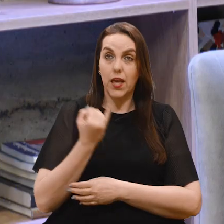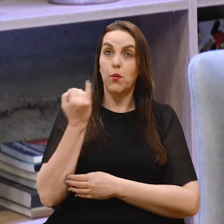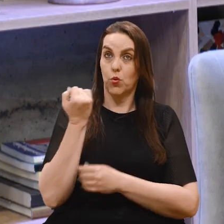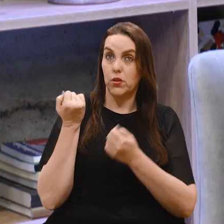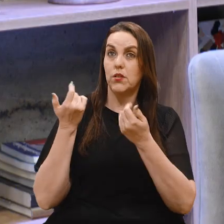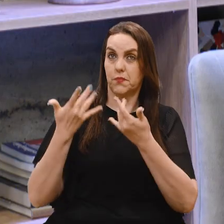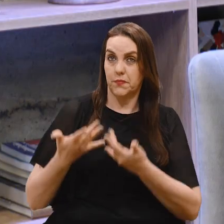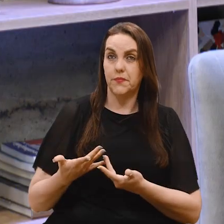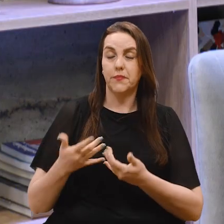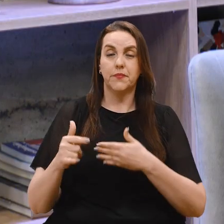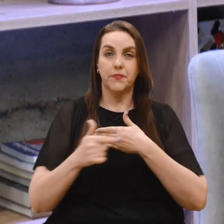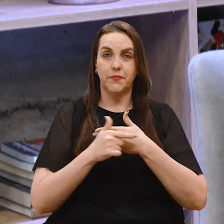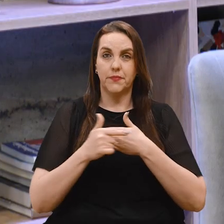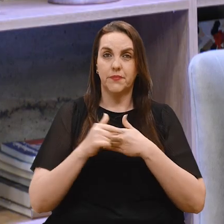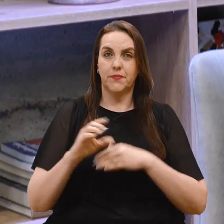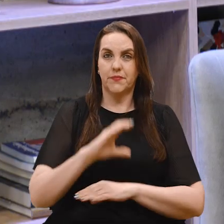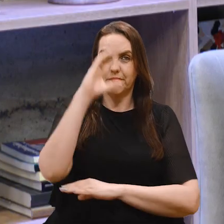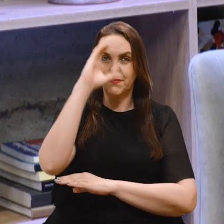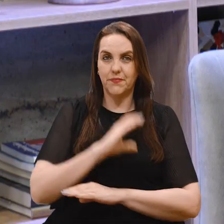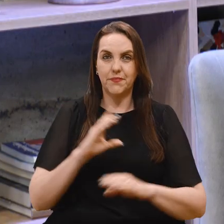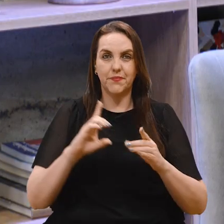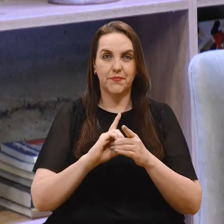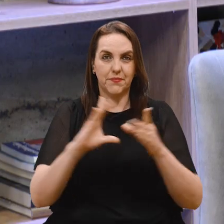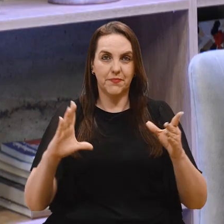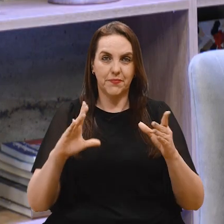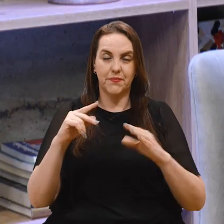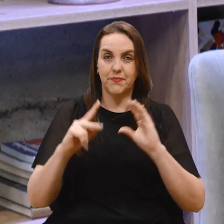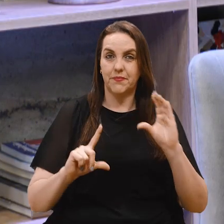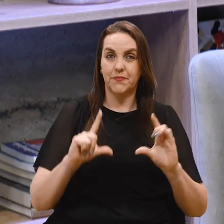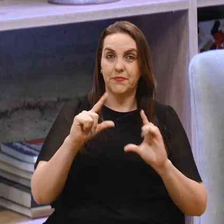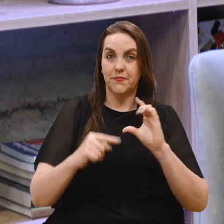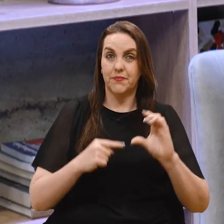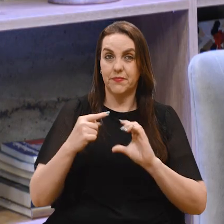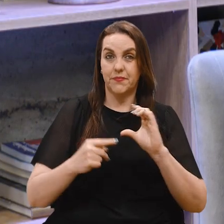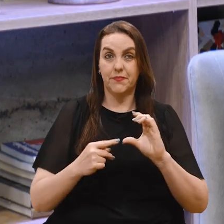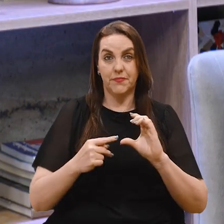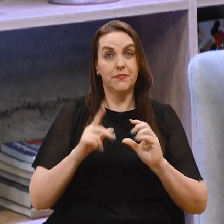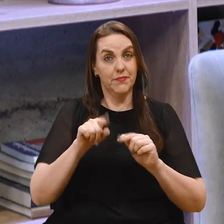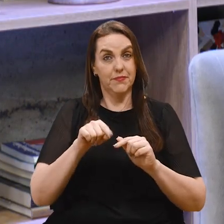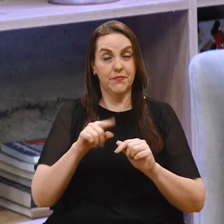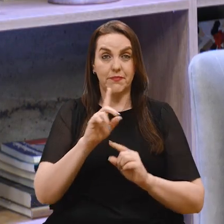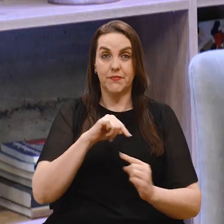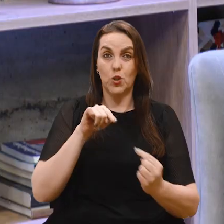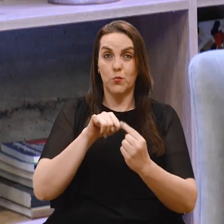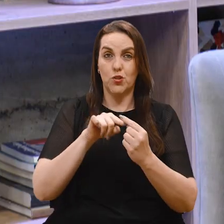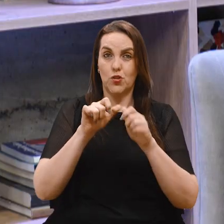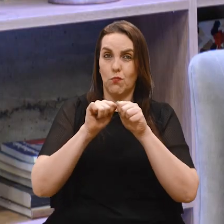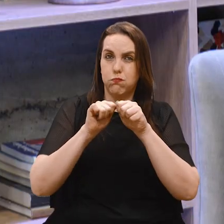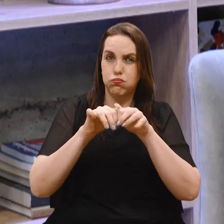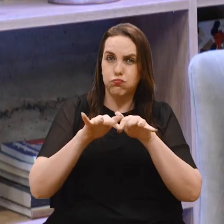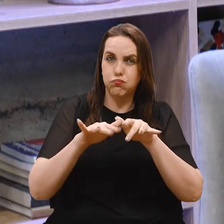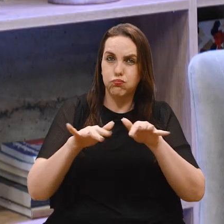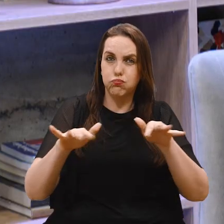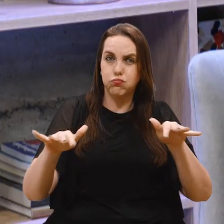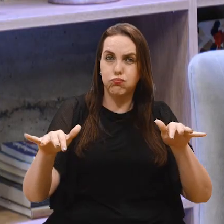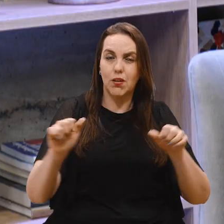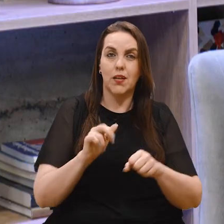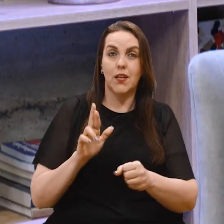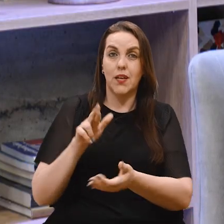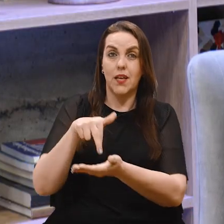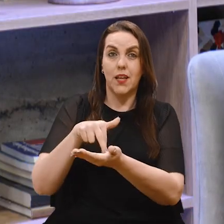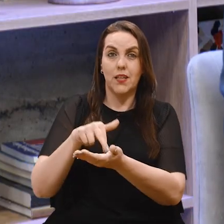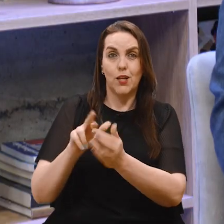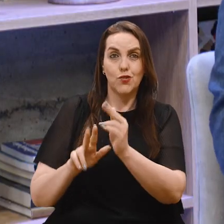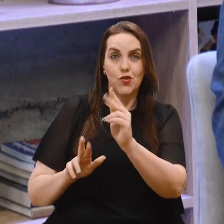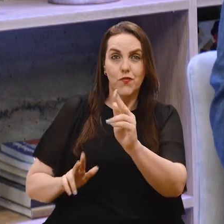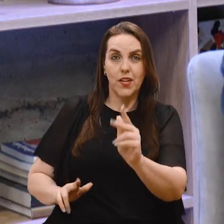função de cidadania e democracia da TV Câmara tem essa finalidade de abranger, né, as realidades diferentes de Caxias do